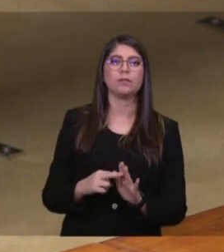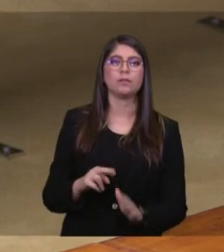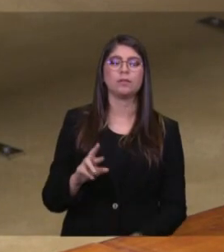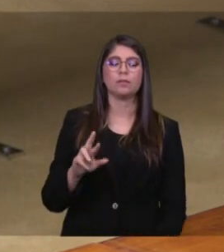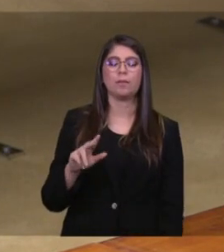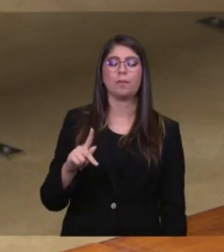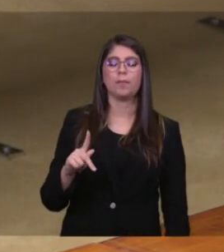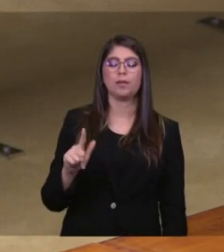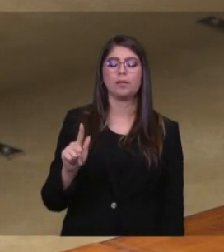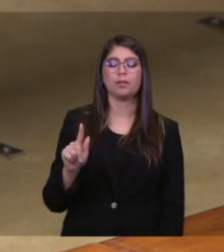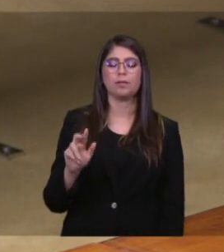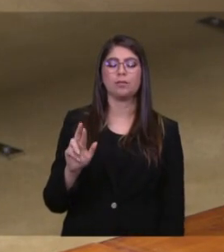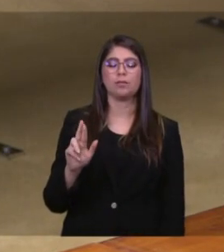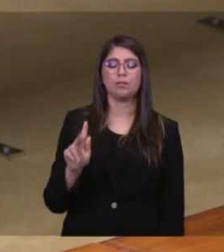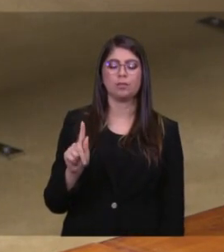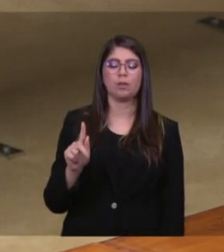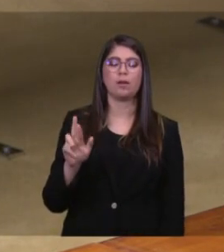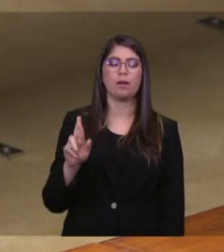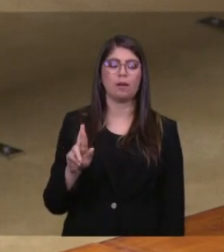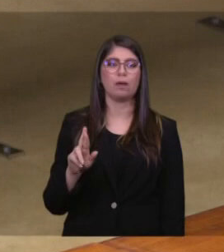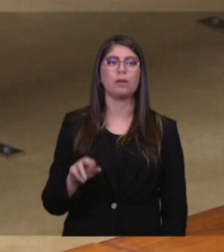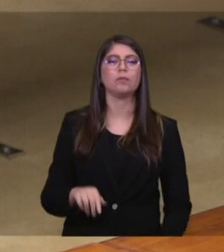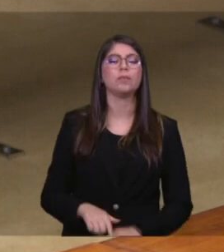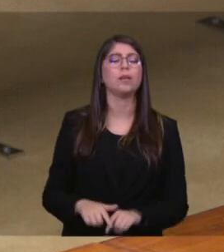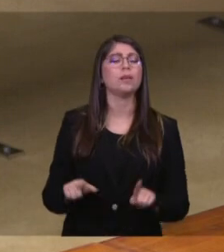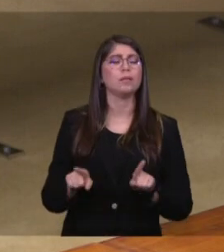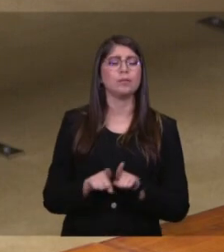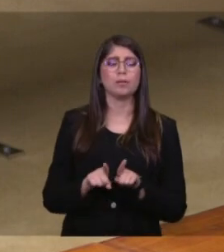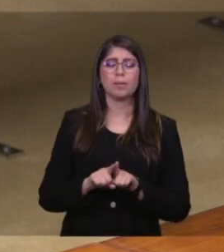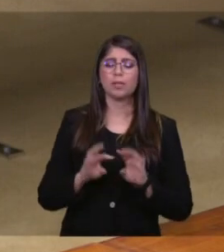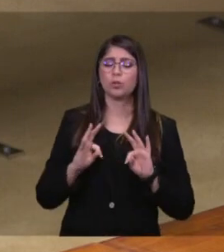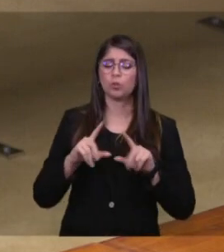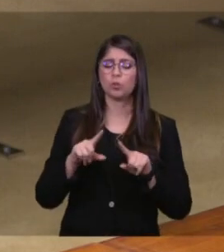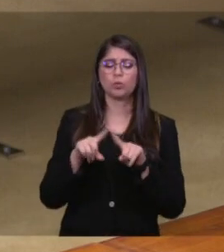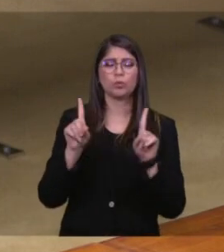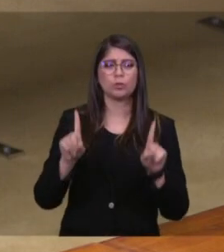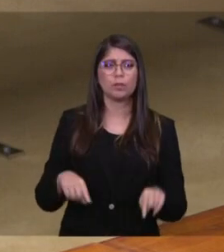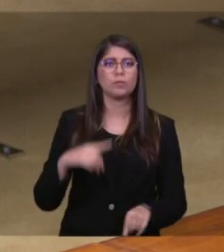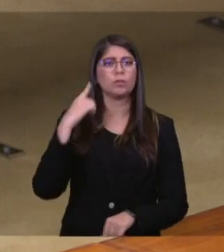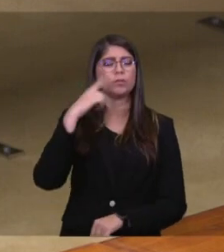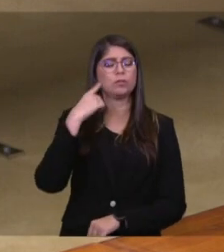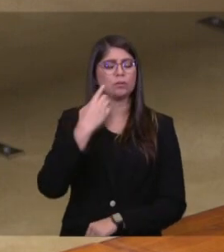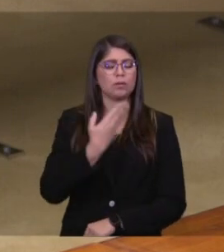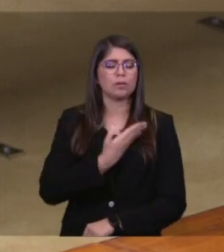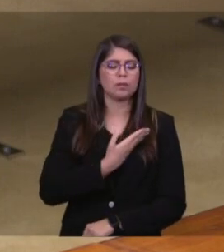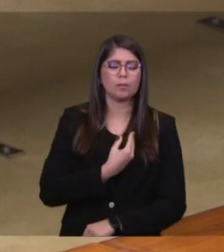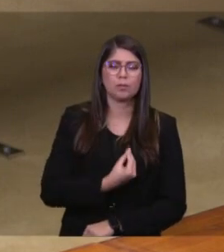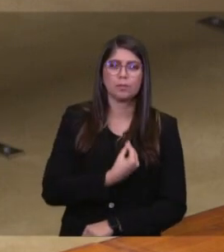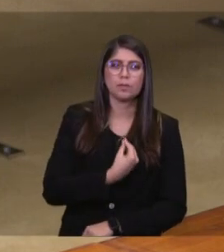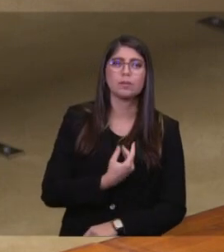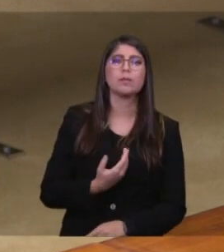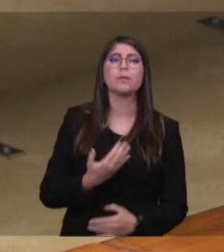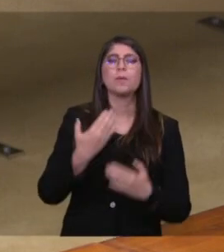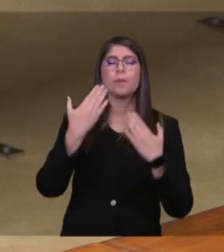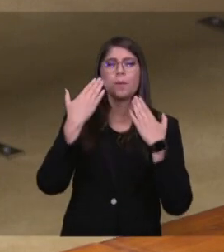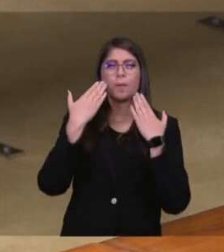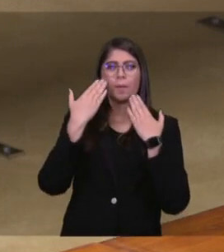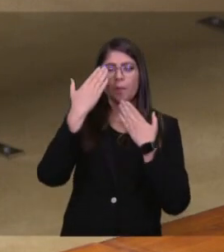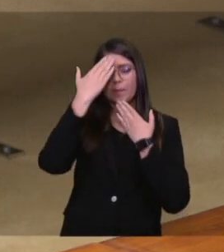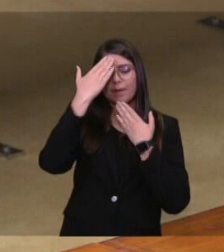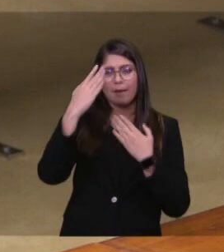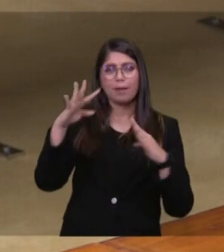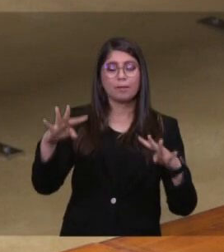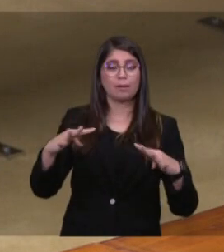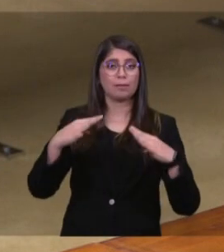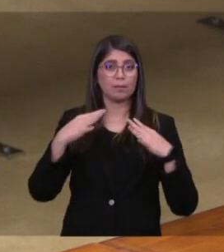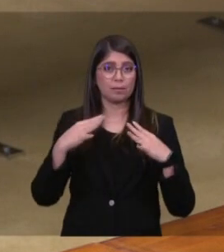Procuradoria-Geral da República e todos os demais servidores, colegas advogados e advogadas aqui presentes. Agradeço a atenção dispensada ao